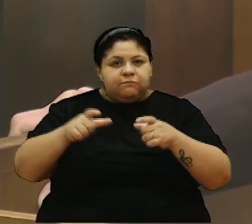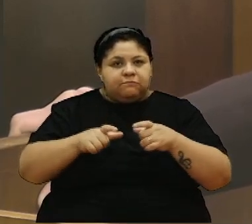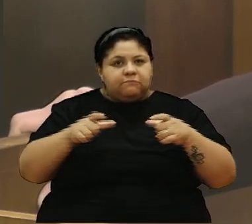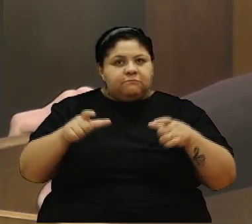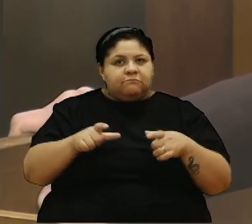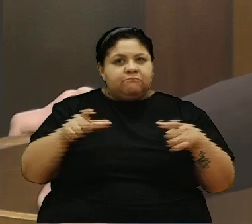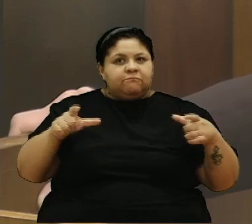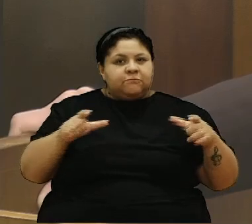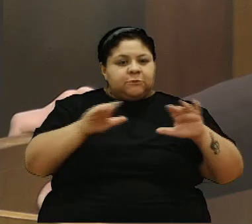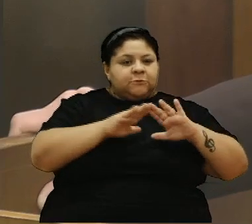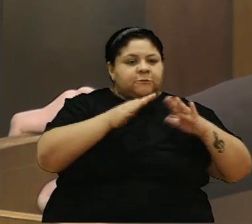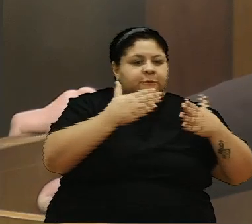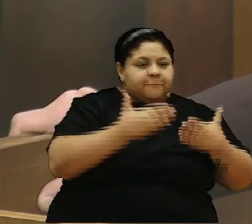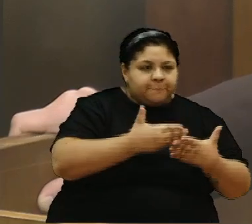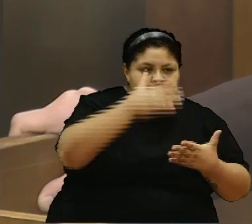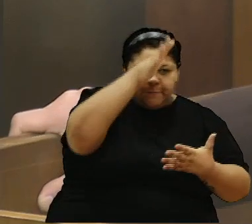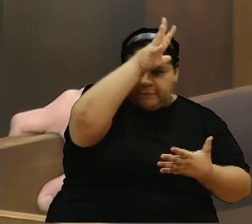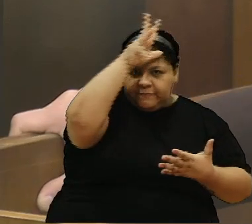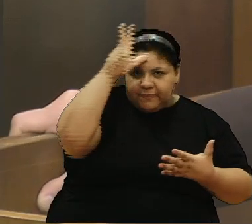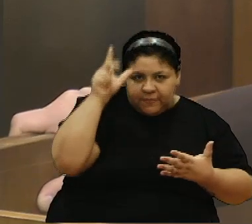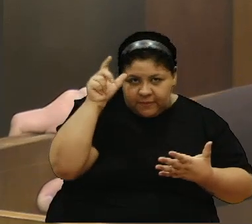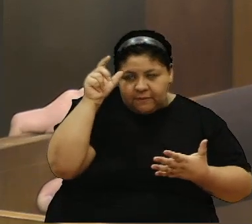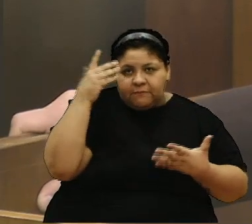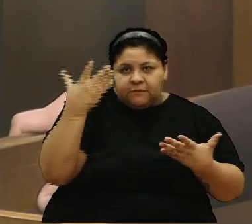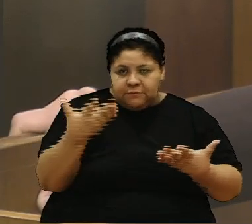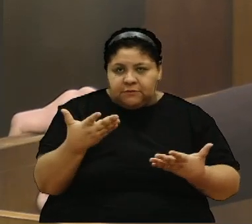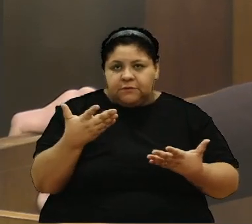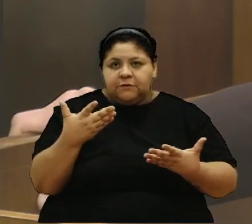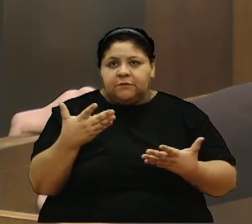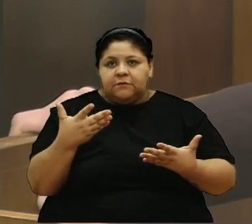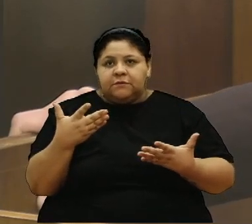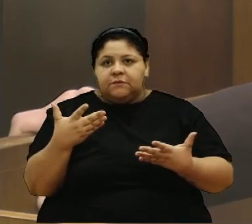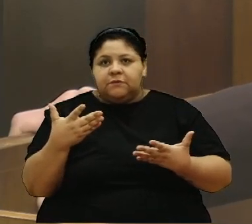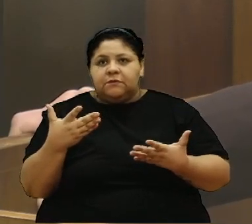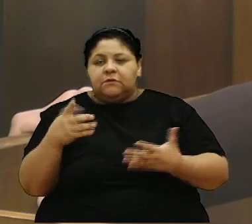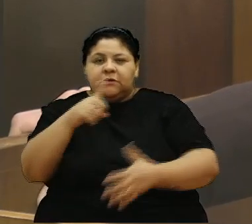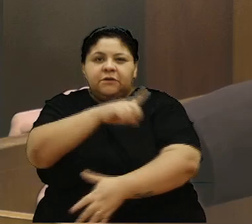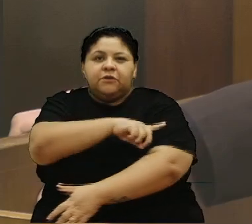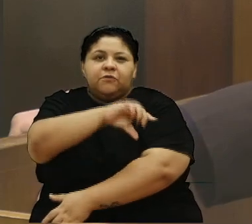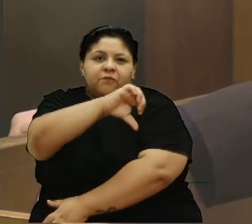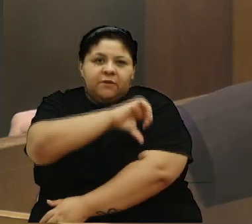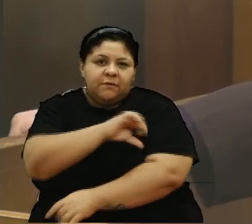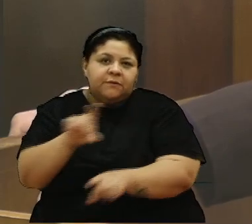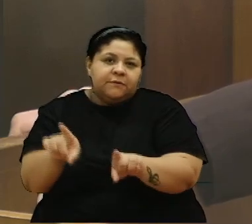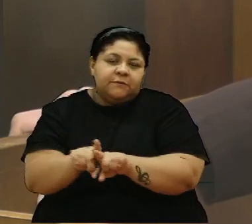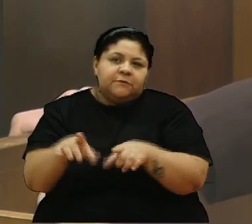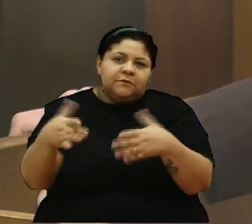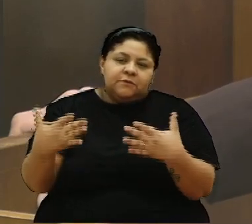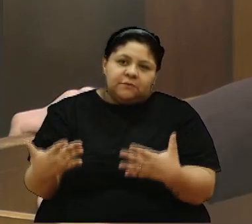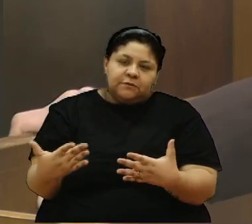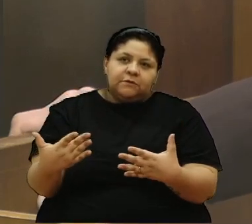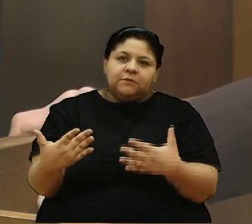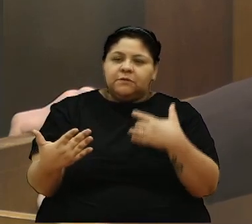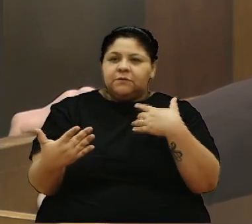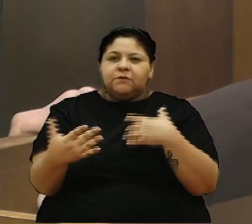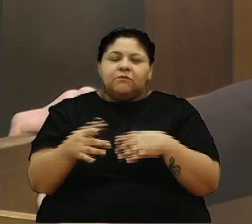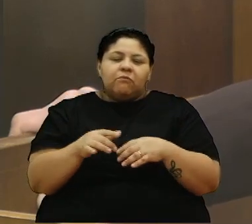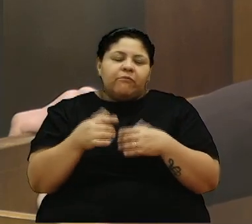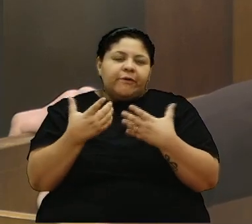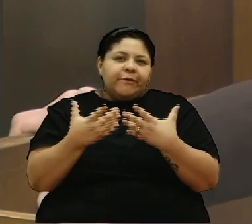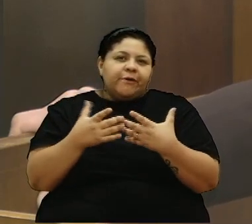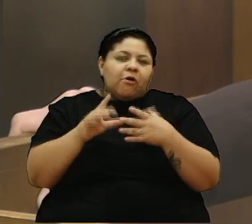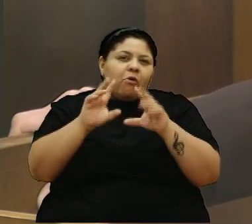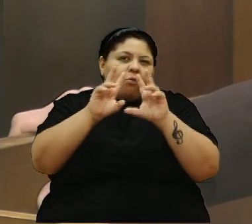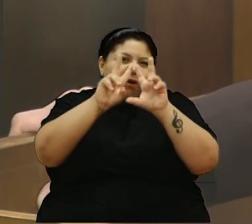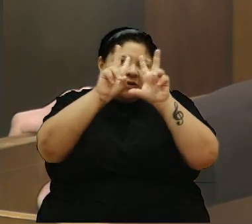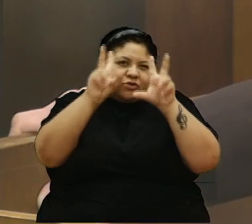tanto nas escolas infantis, enquanto escolas de ensino fundamental, uma situação delicada,